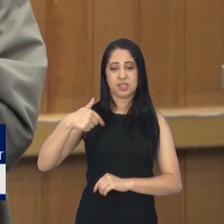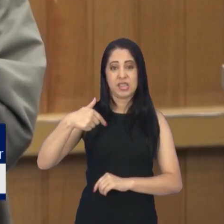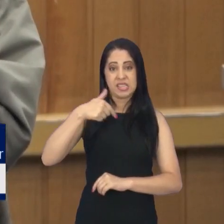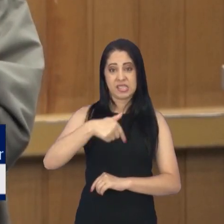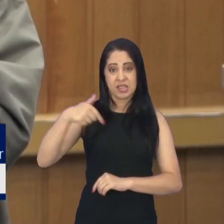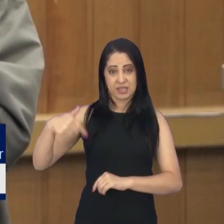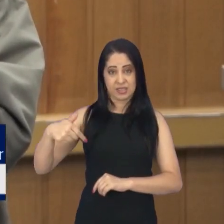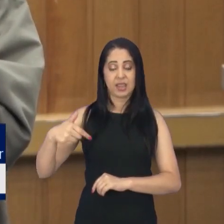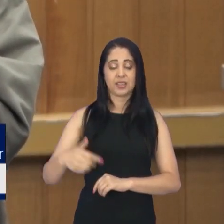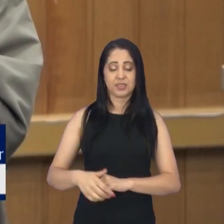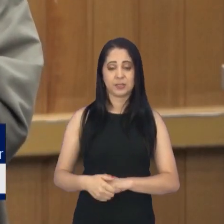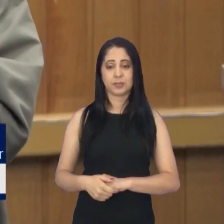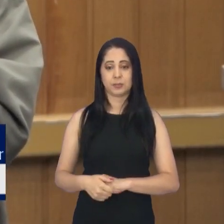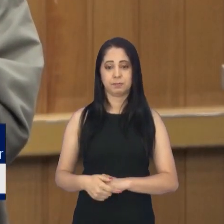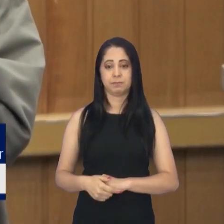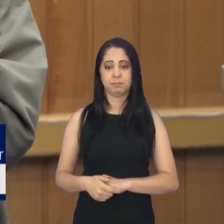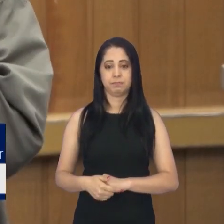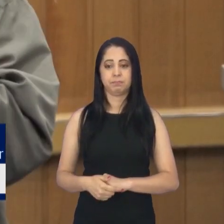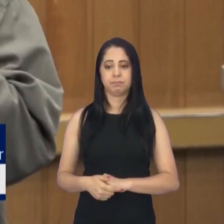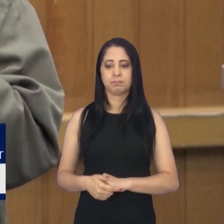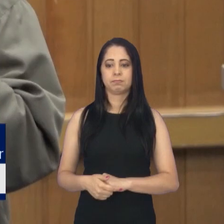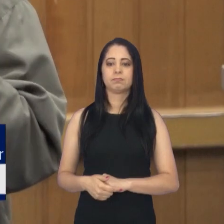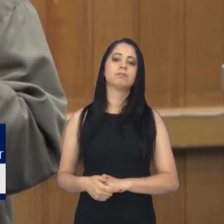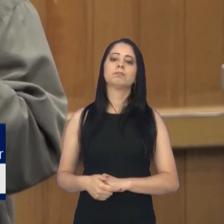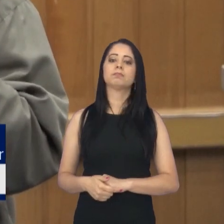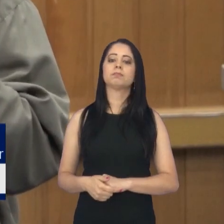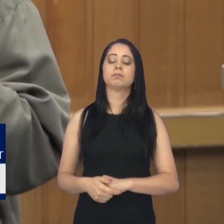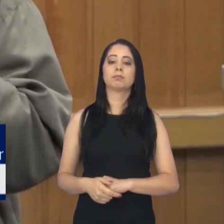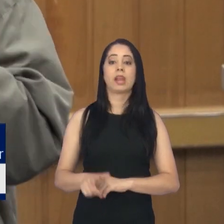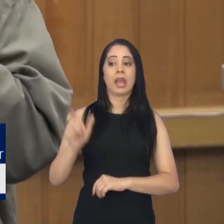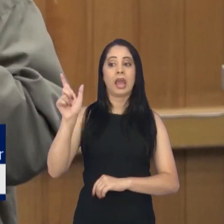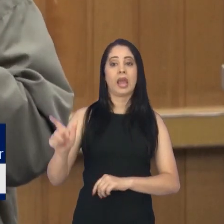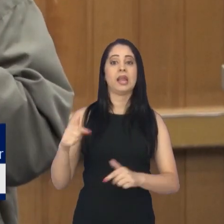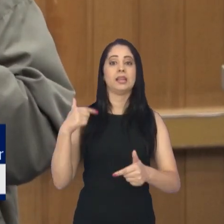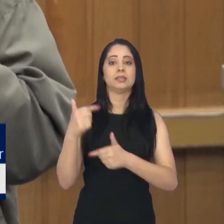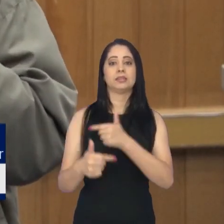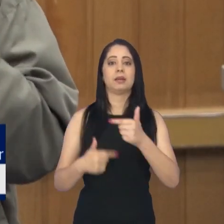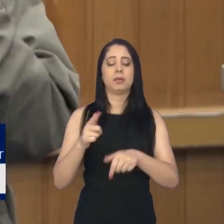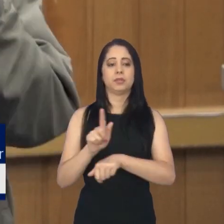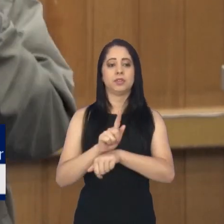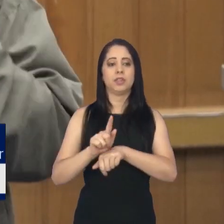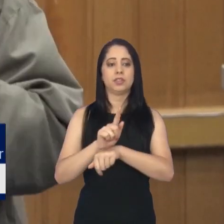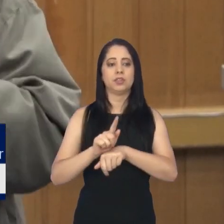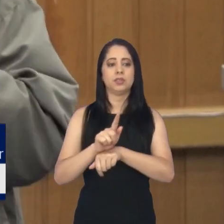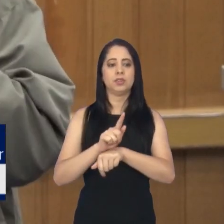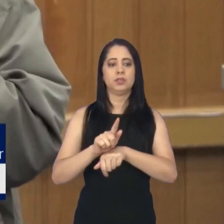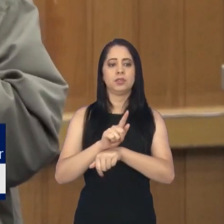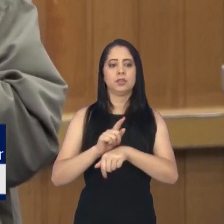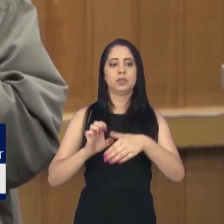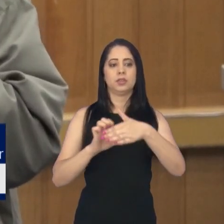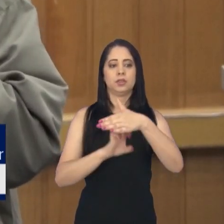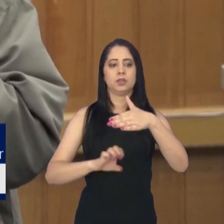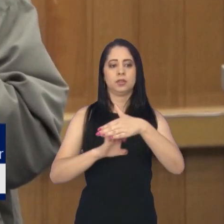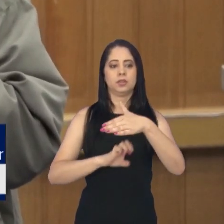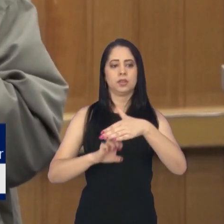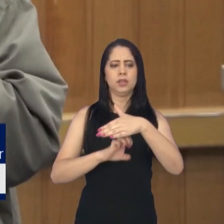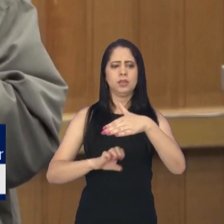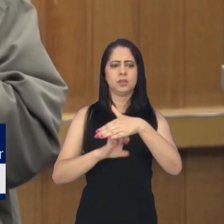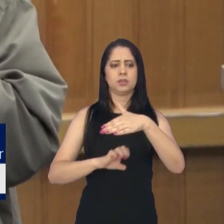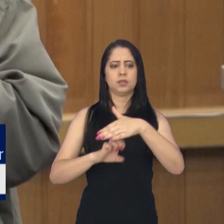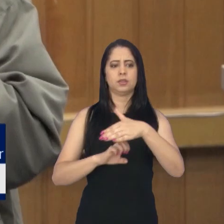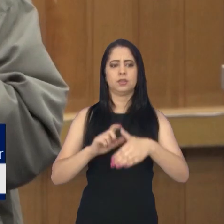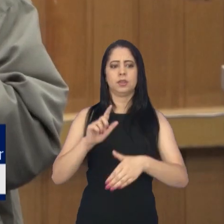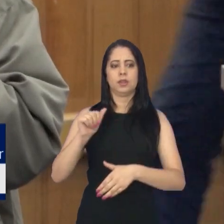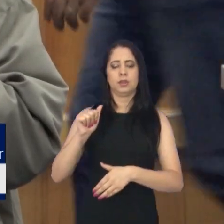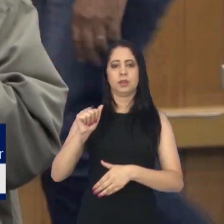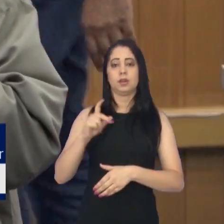77 anos. Ele foi gerente da Canebo e trabalhou na prefeitura também, uma